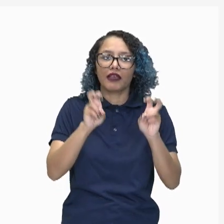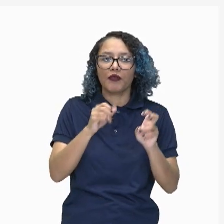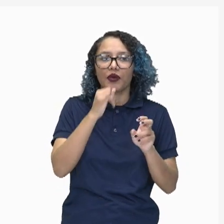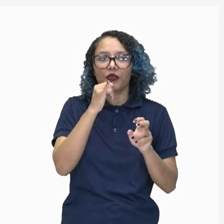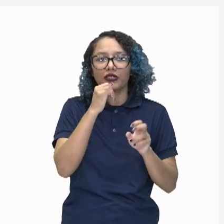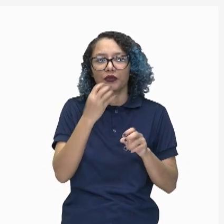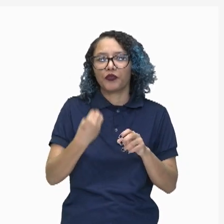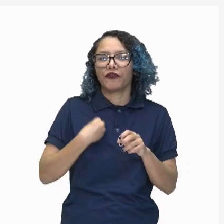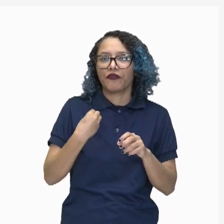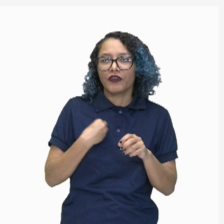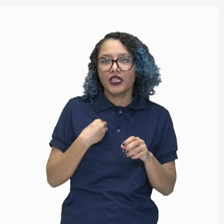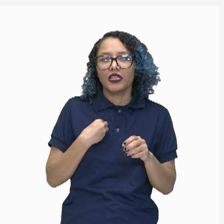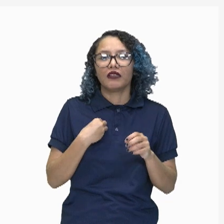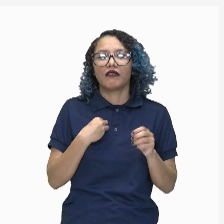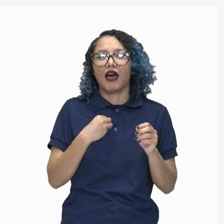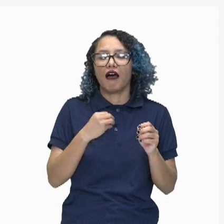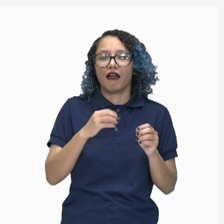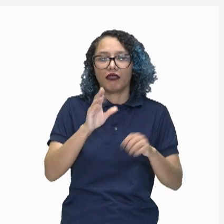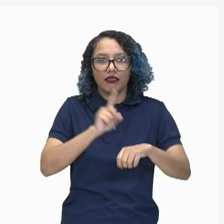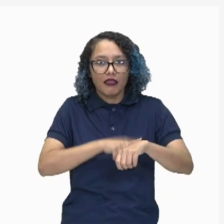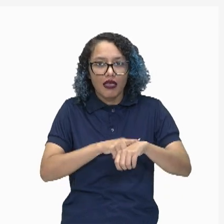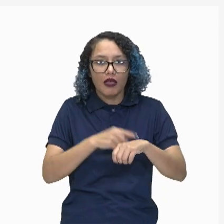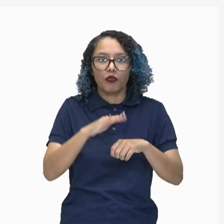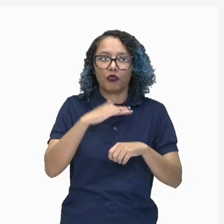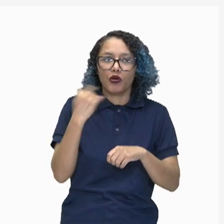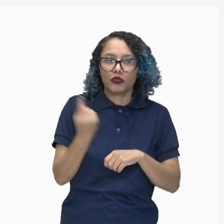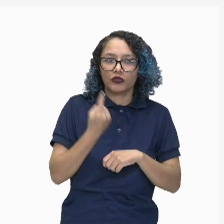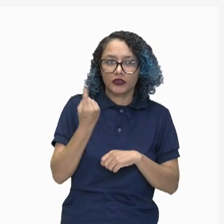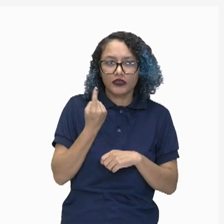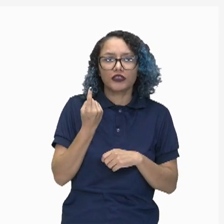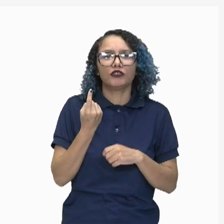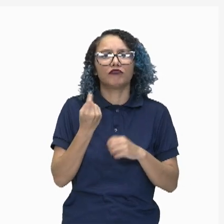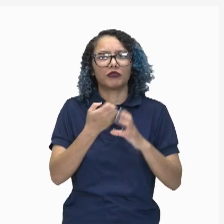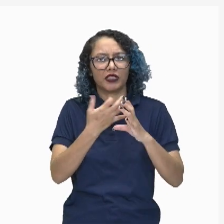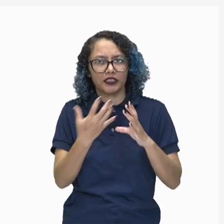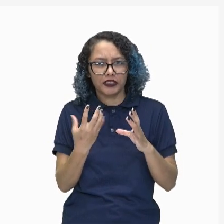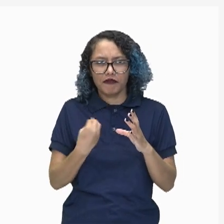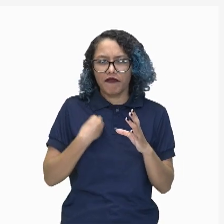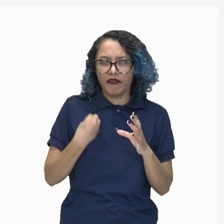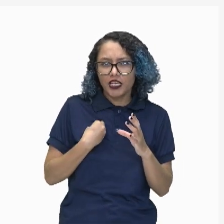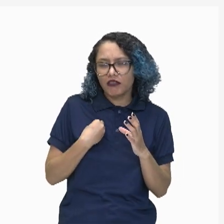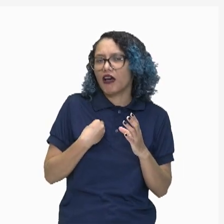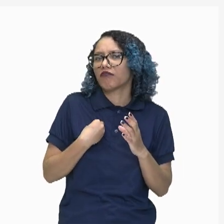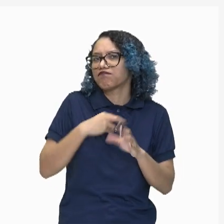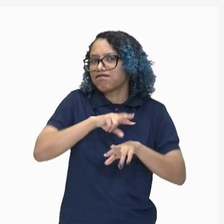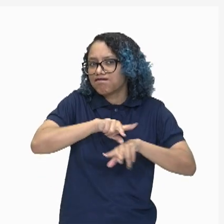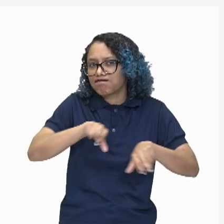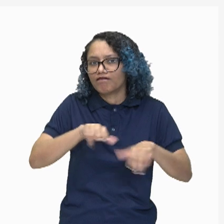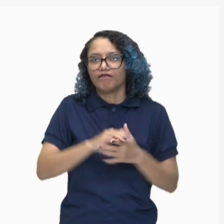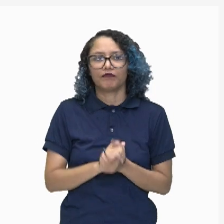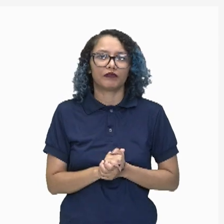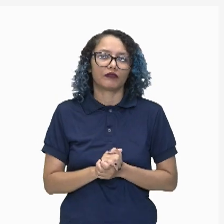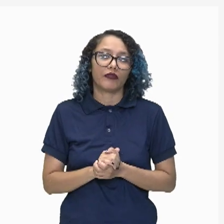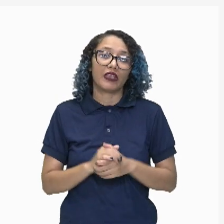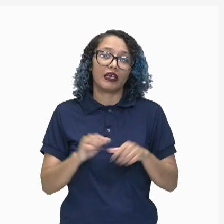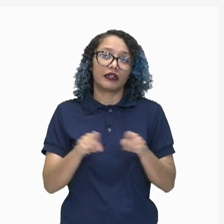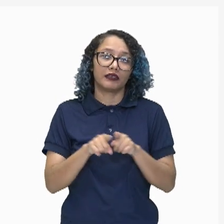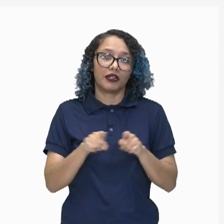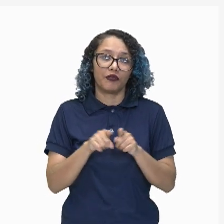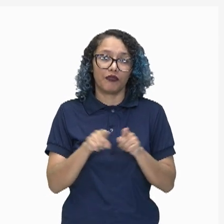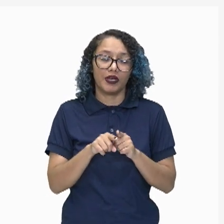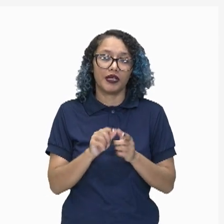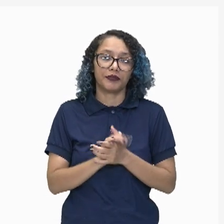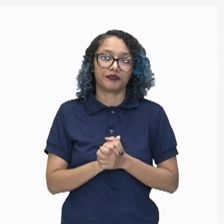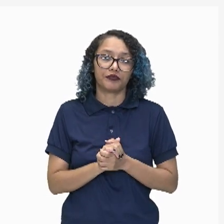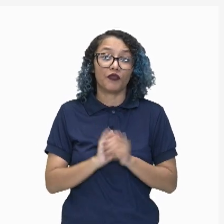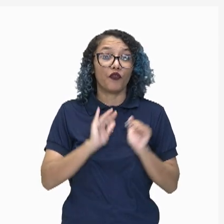a solidão, refletindo sobre a condição humana de forma profunda. Também é um trabalho muito grande com a